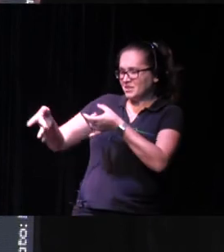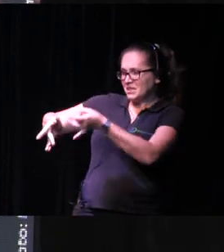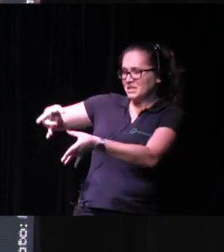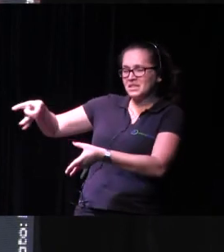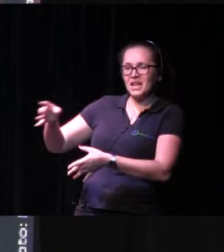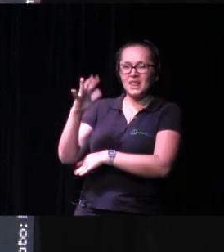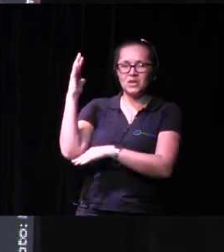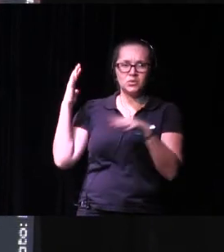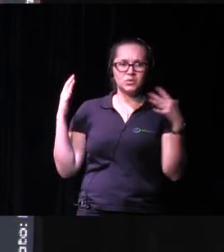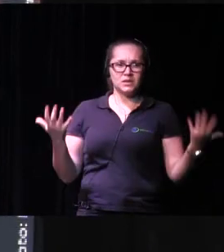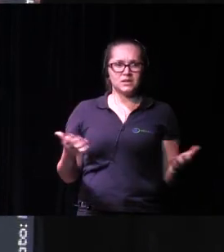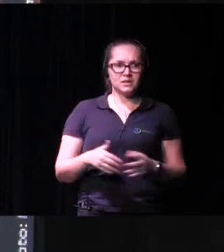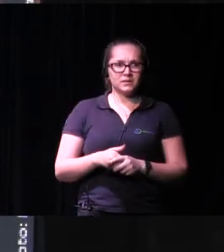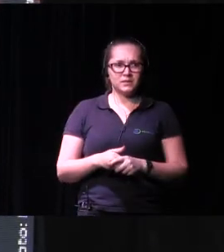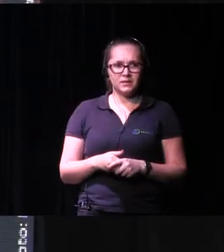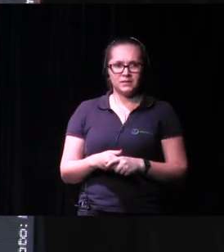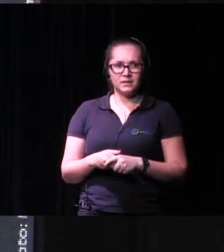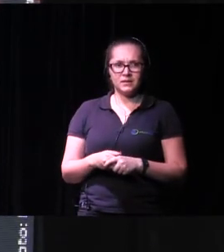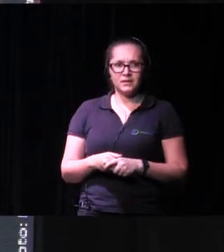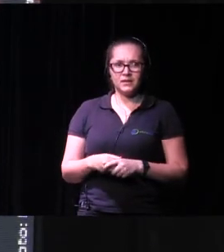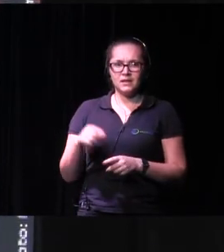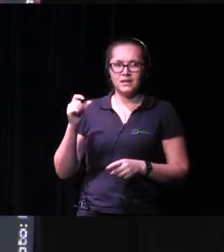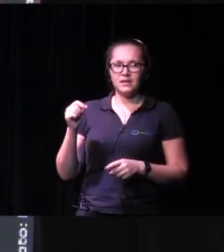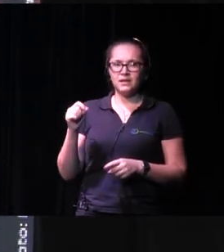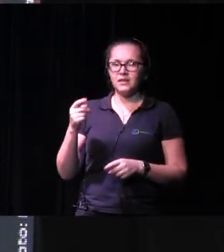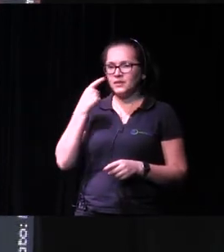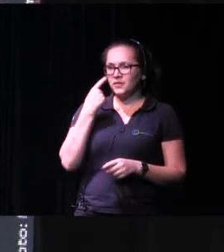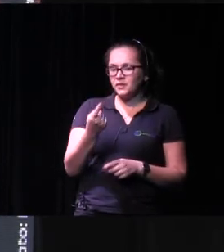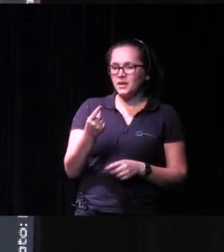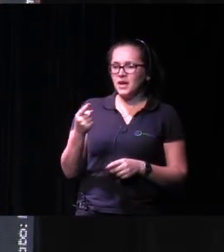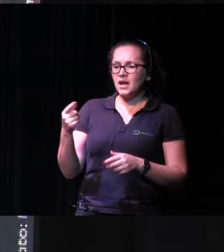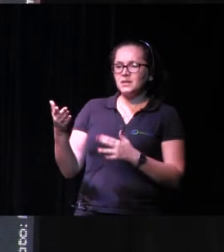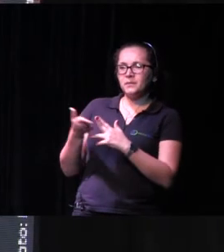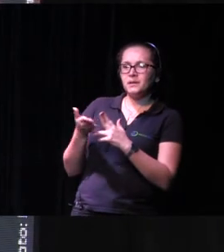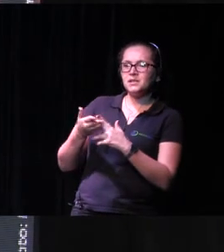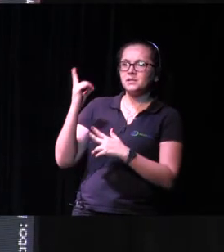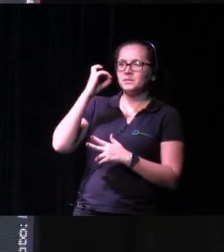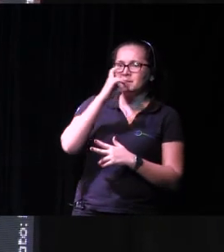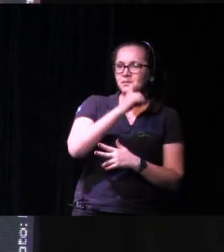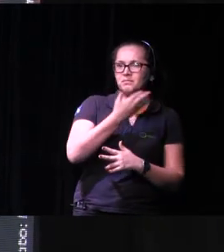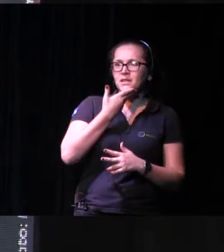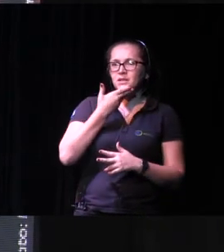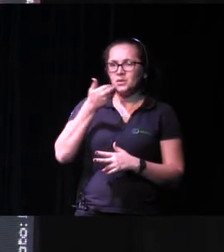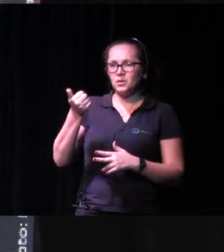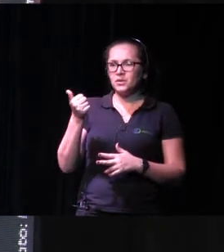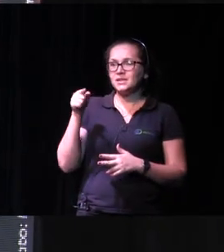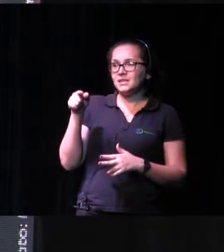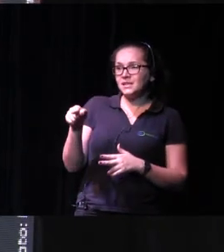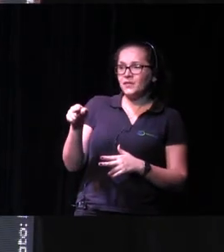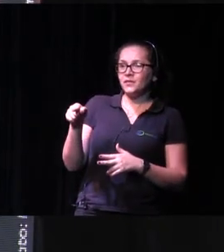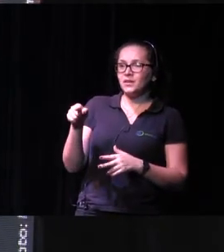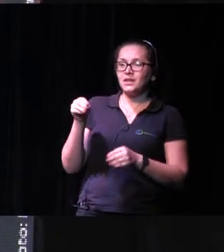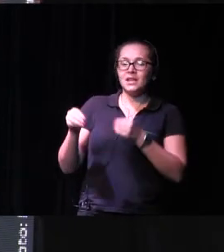Pela parte mais perene, pela melhor parte. Isso a gente precisa ter mais atenção.